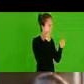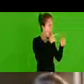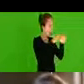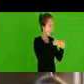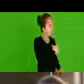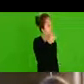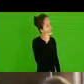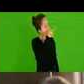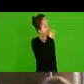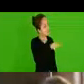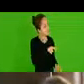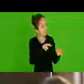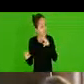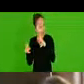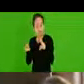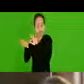descrição